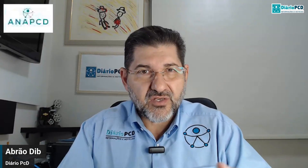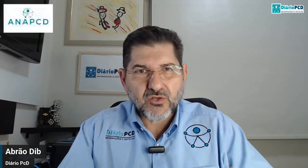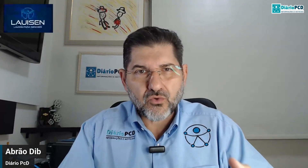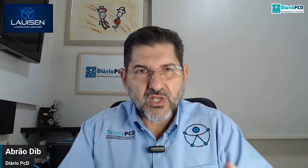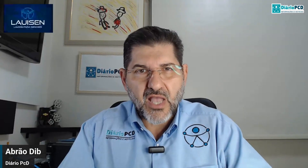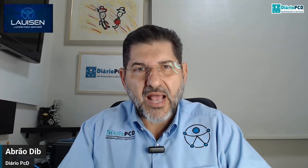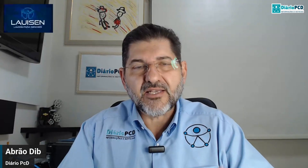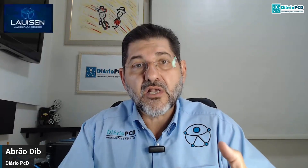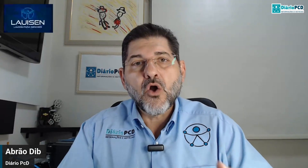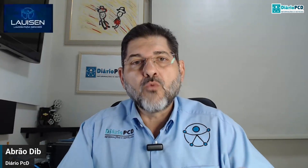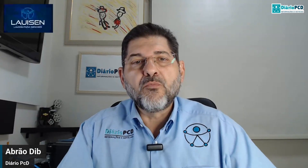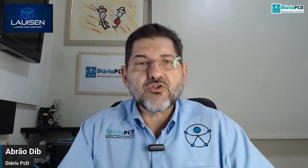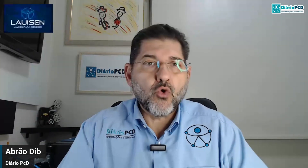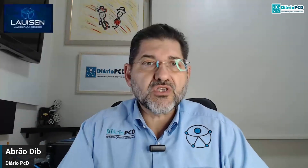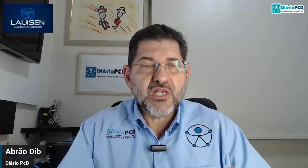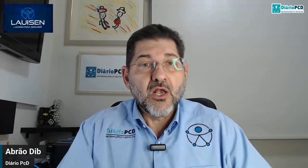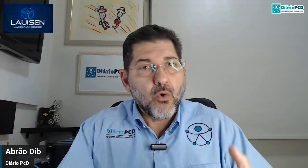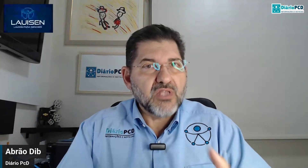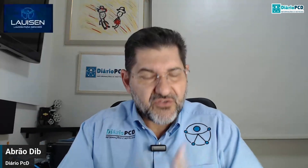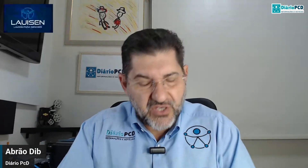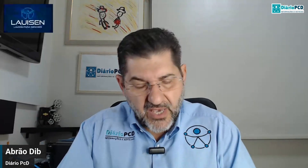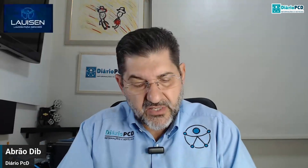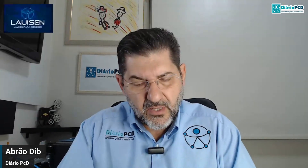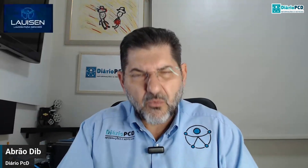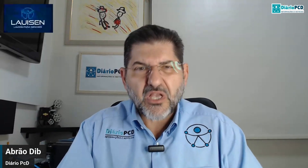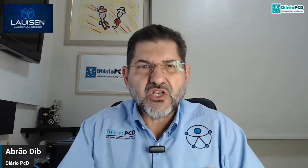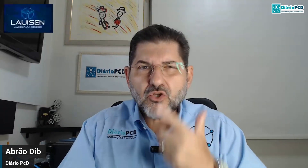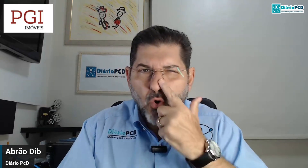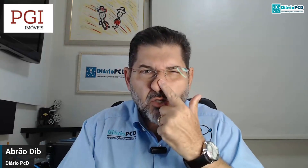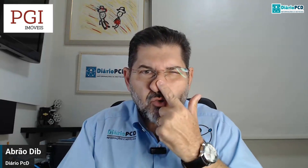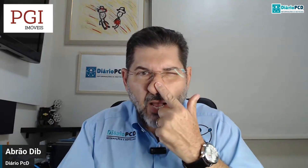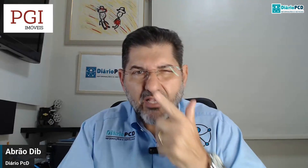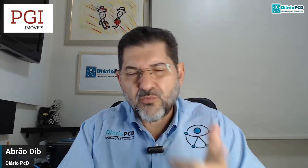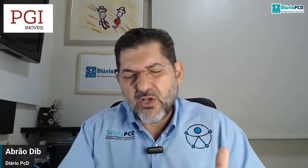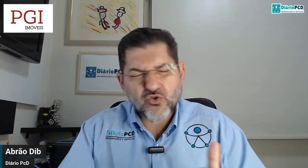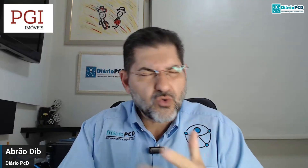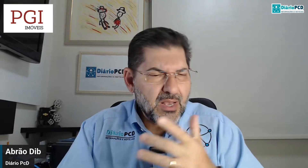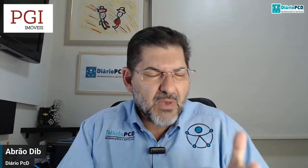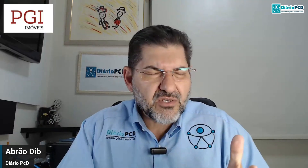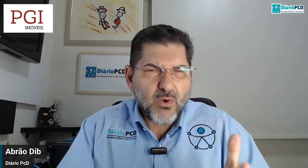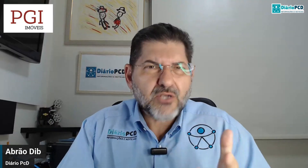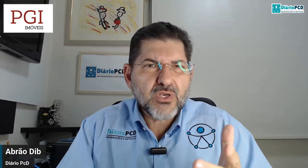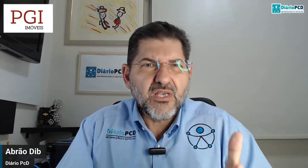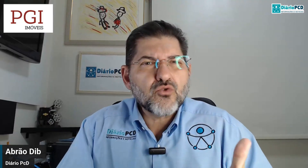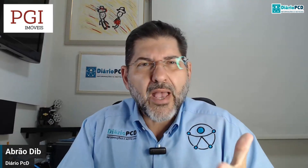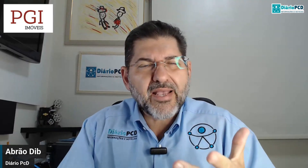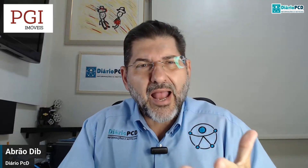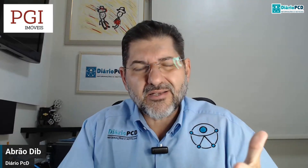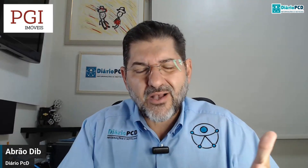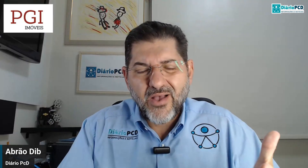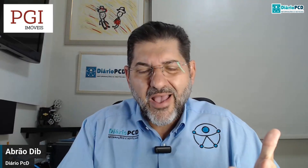vida, sejam consideradas como pessoas com deficiência. Muita gente torce o nariz por isso, mas eu acho que